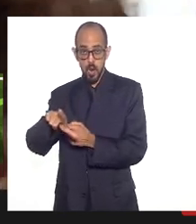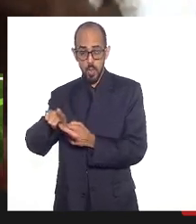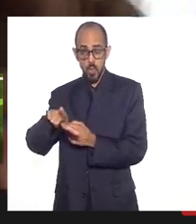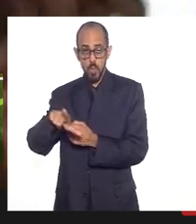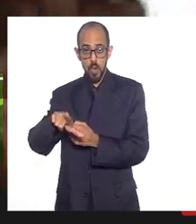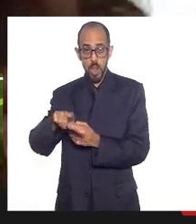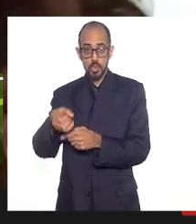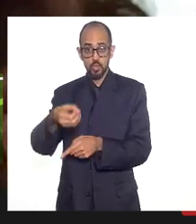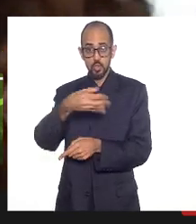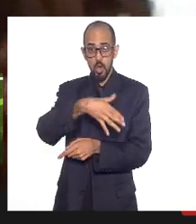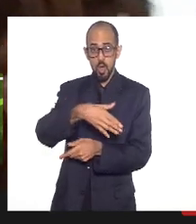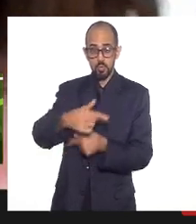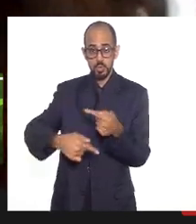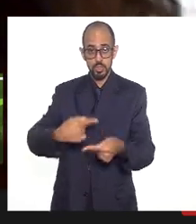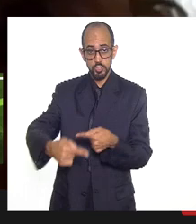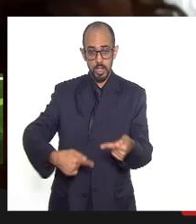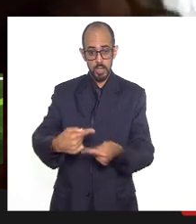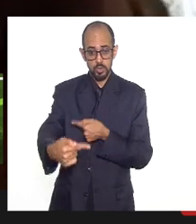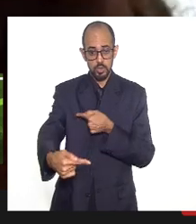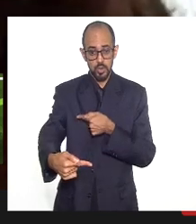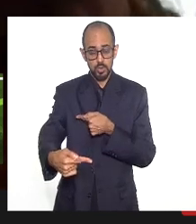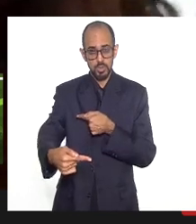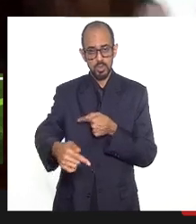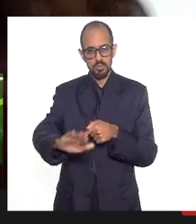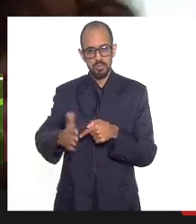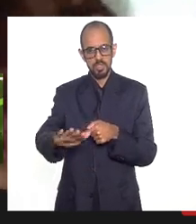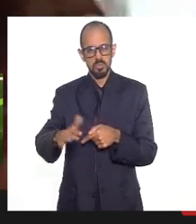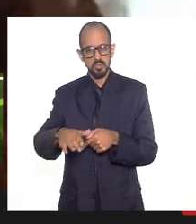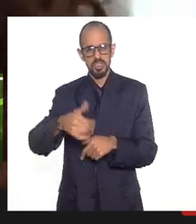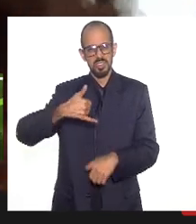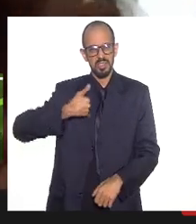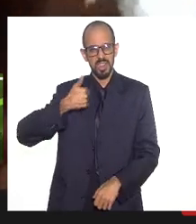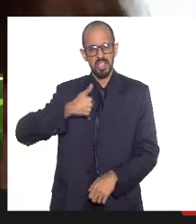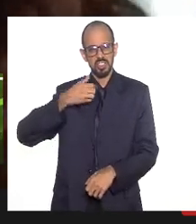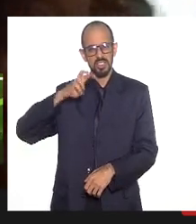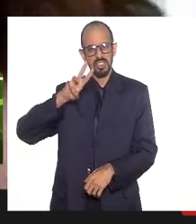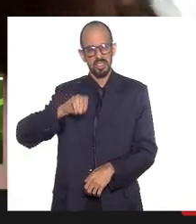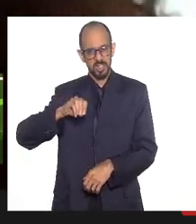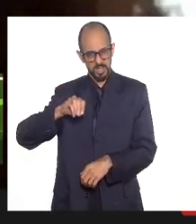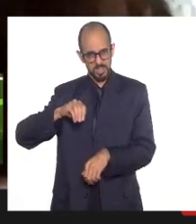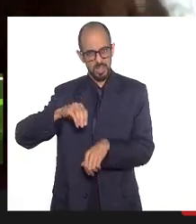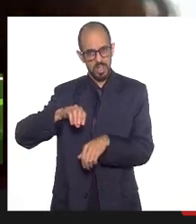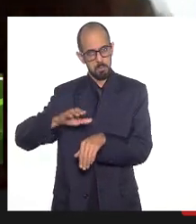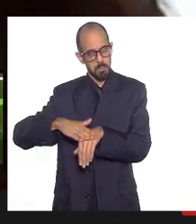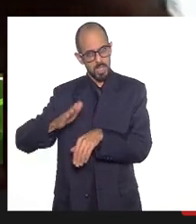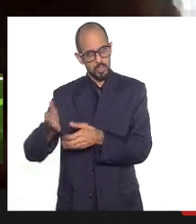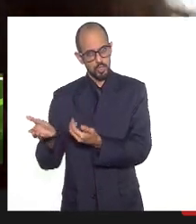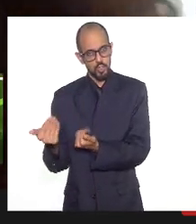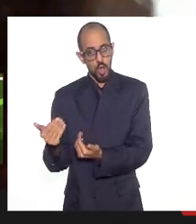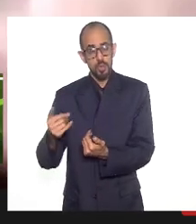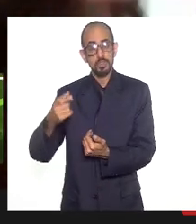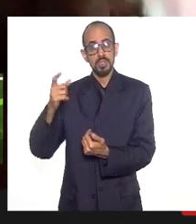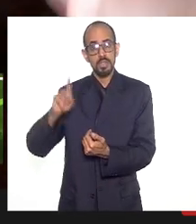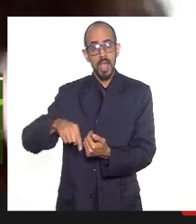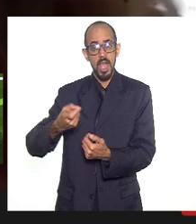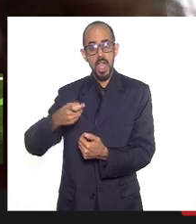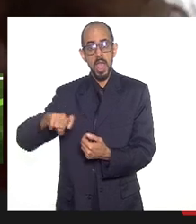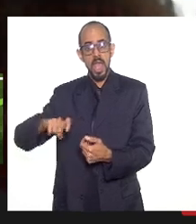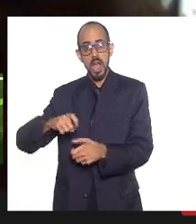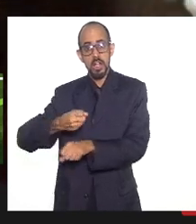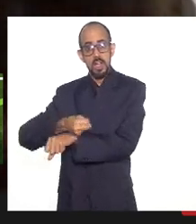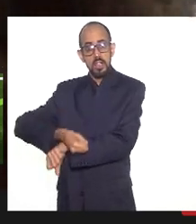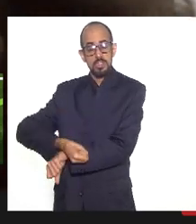novas gerações, o pessoal na faixa dos 30 anos para cá, são quilombolas, batem